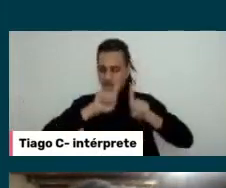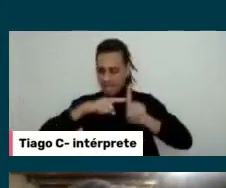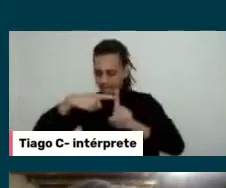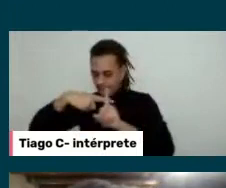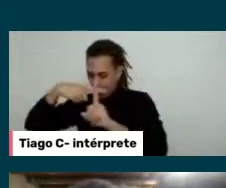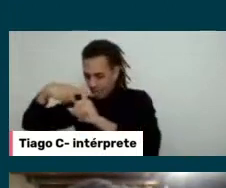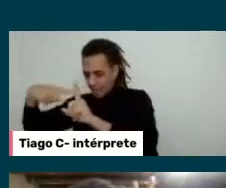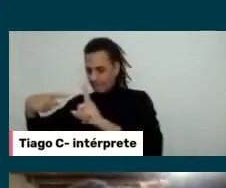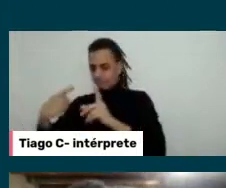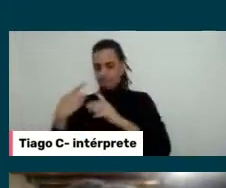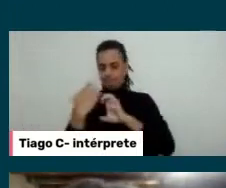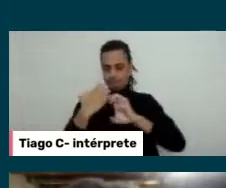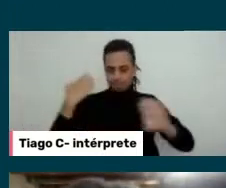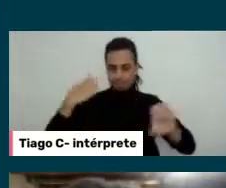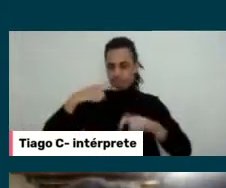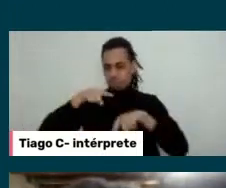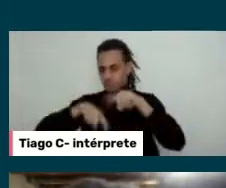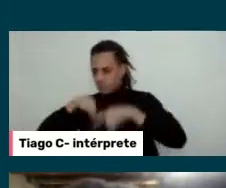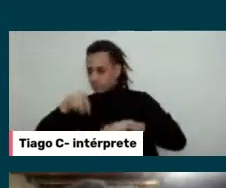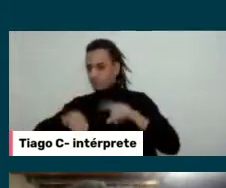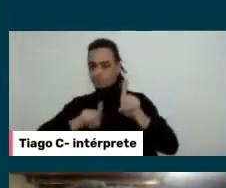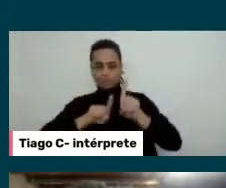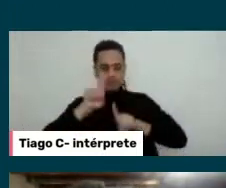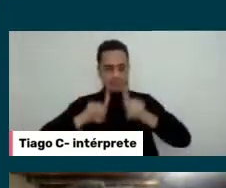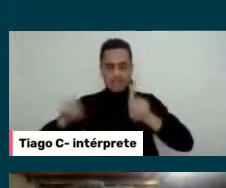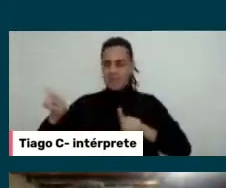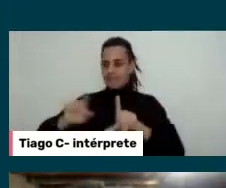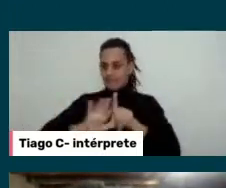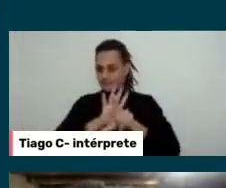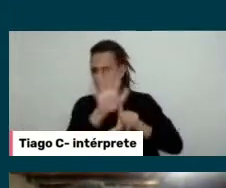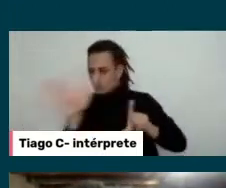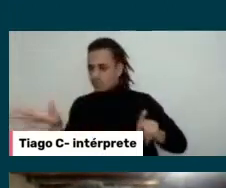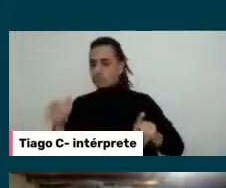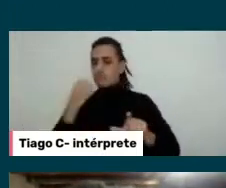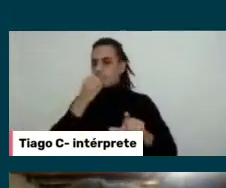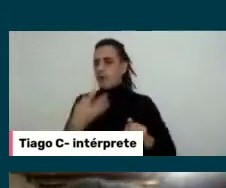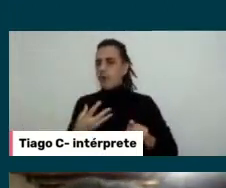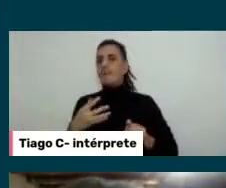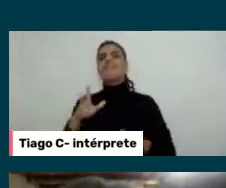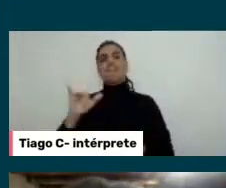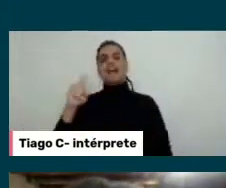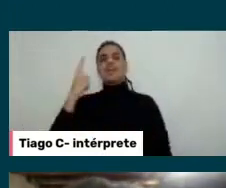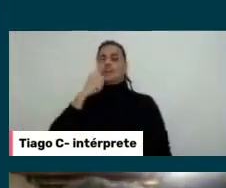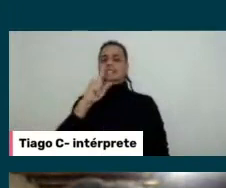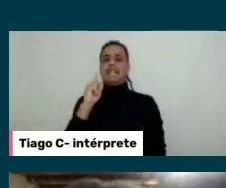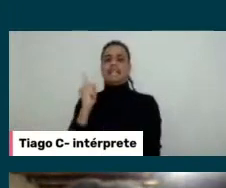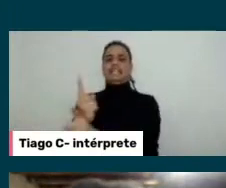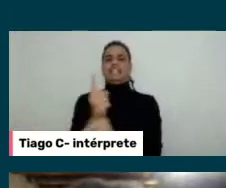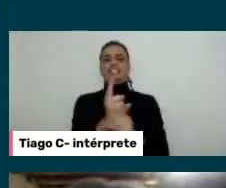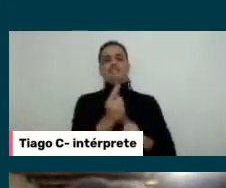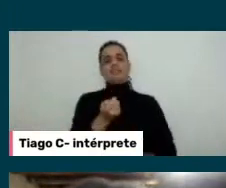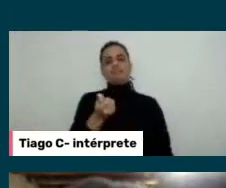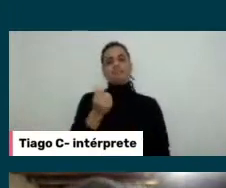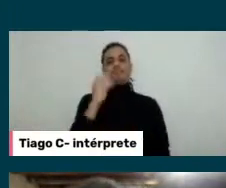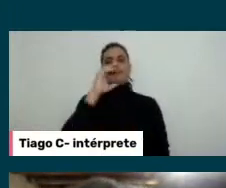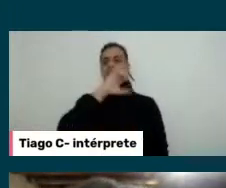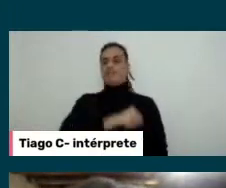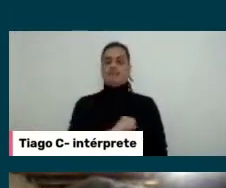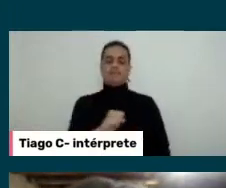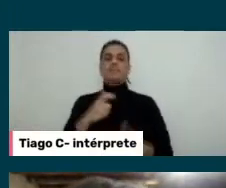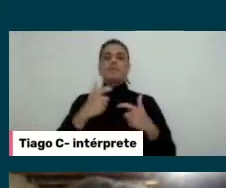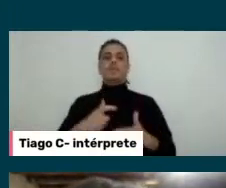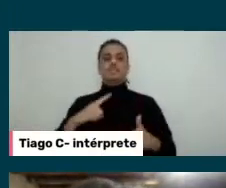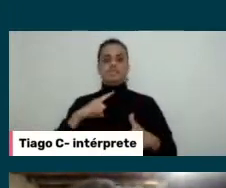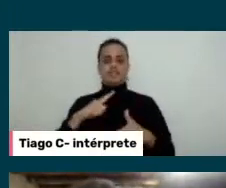boas métricas de produto, tem boas métricas de fluxo e vai saber, inclusive, identificar mais rápido onde estão os problemas